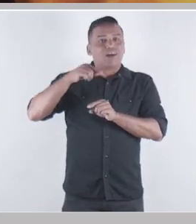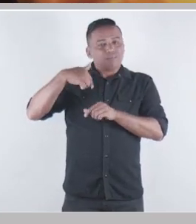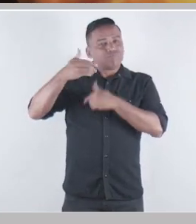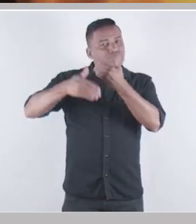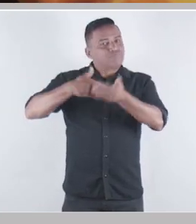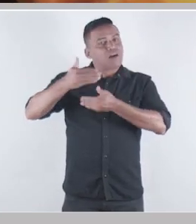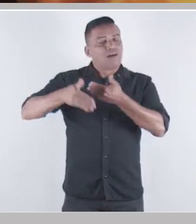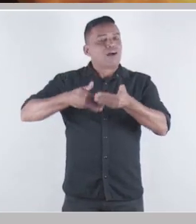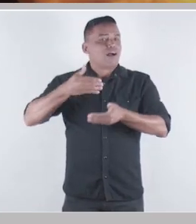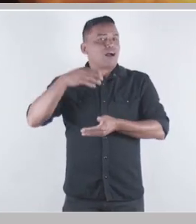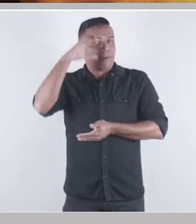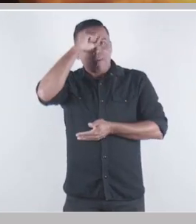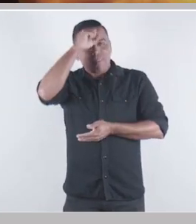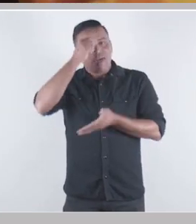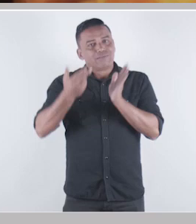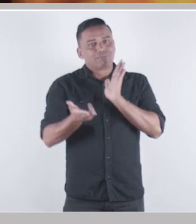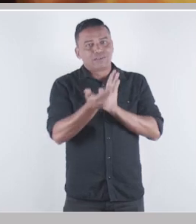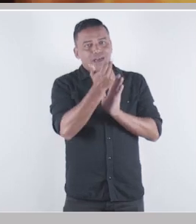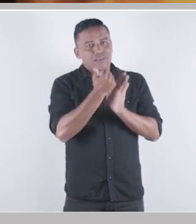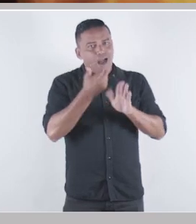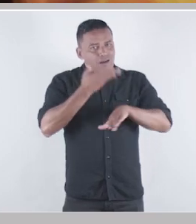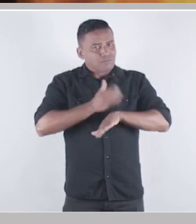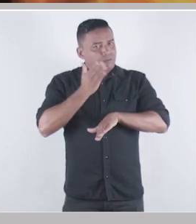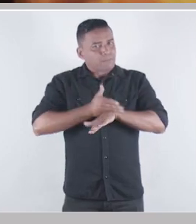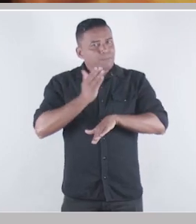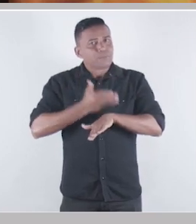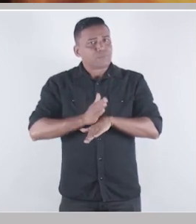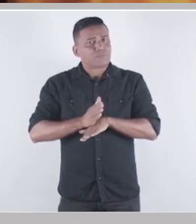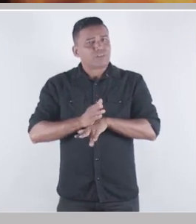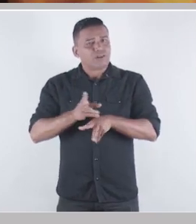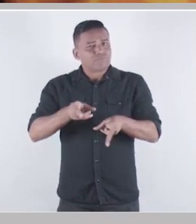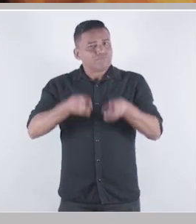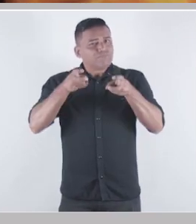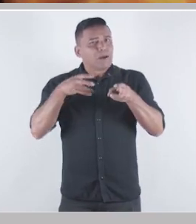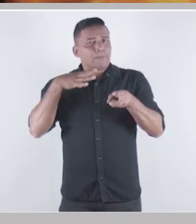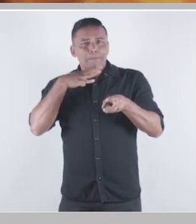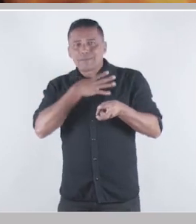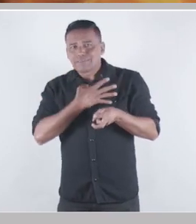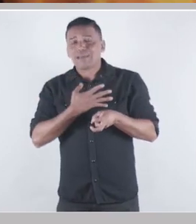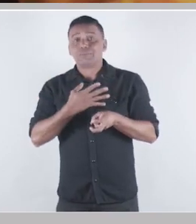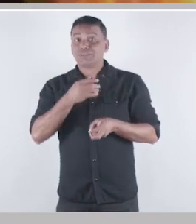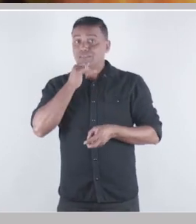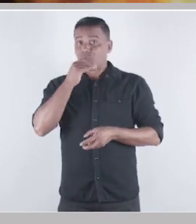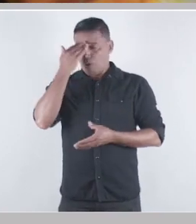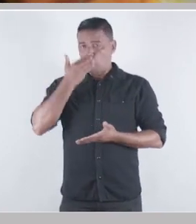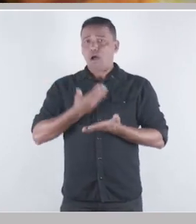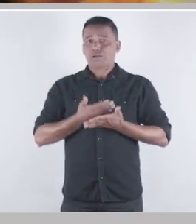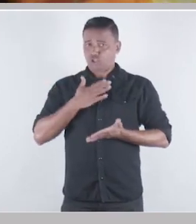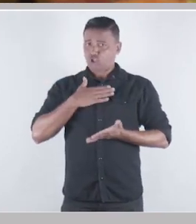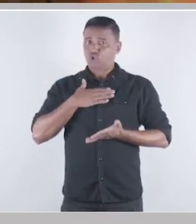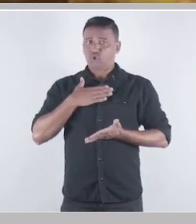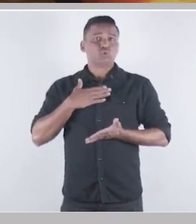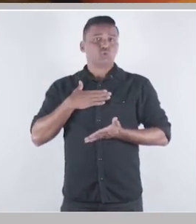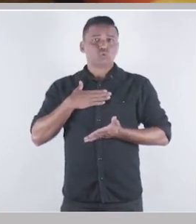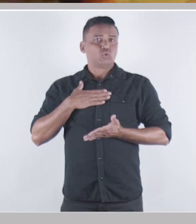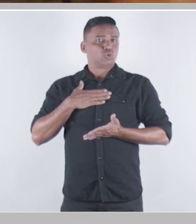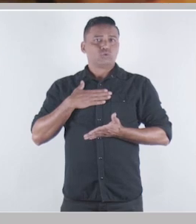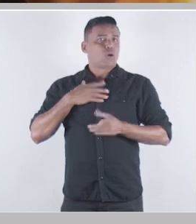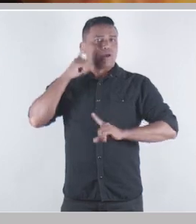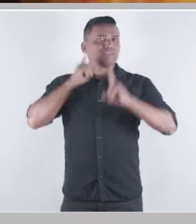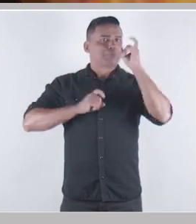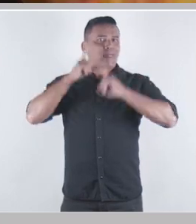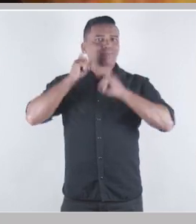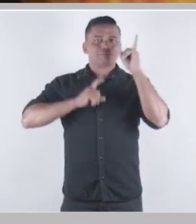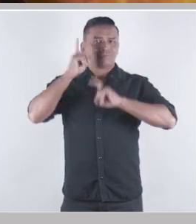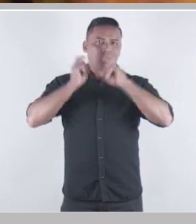vai praticando, a gente percebe que, na verdade, eu, né, acredito que a expressão, assim,